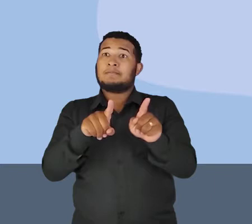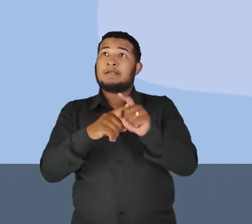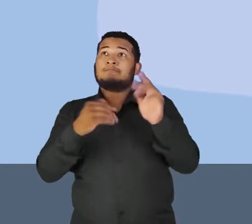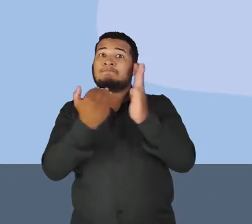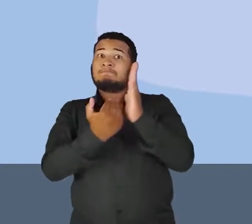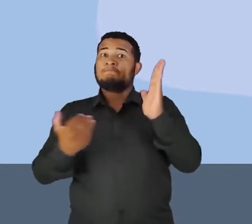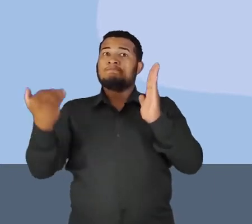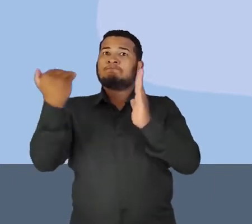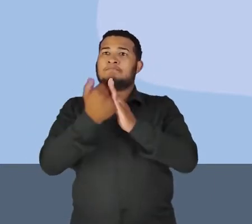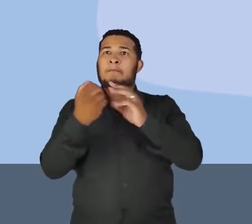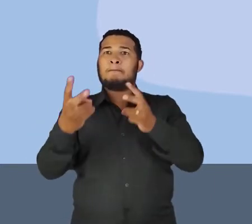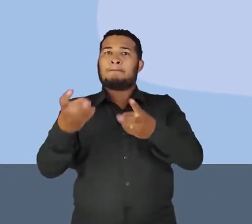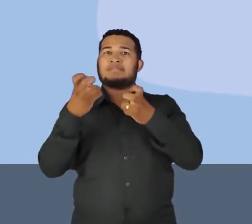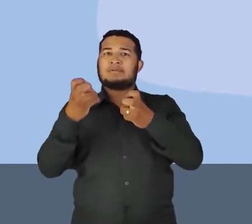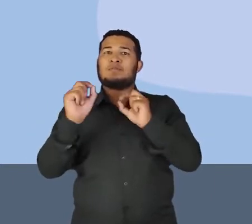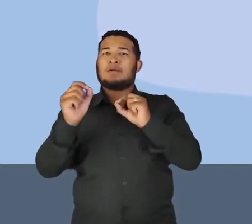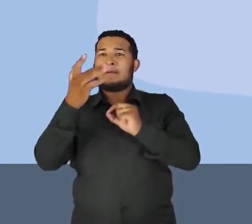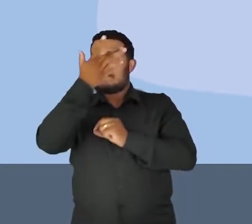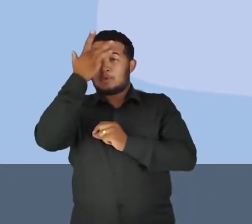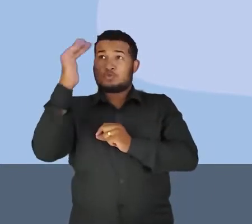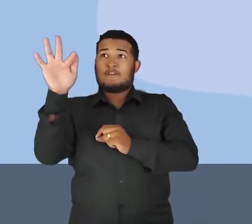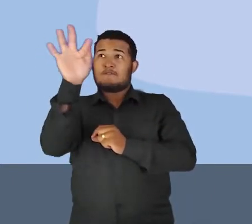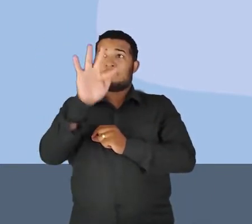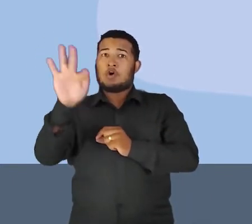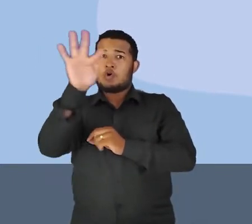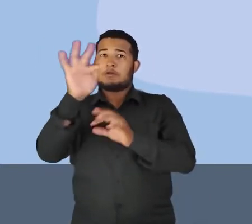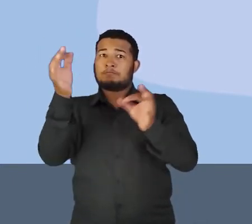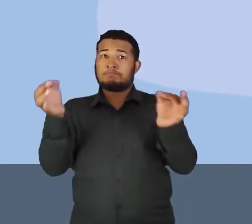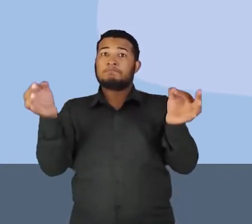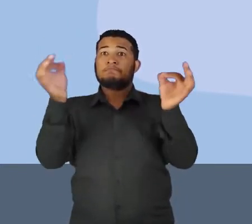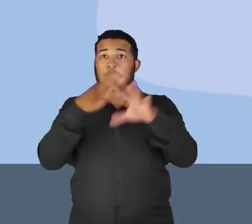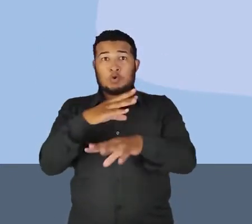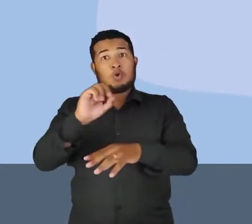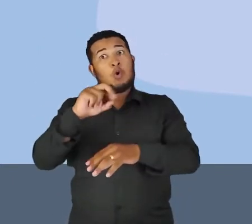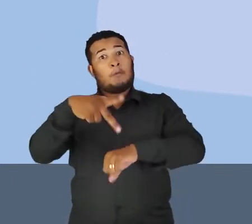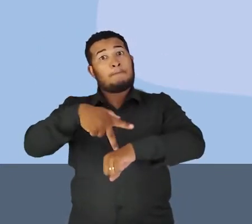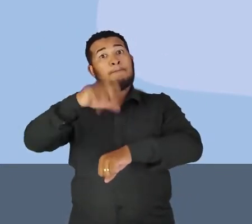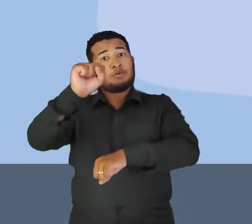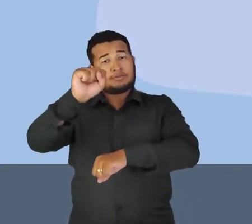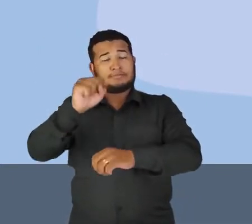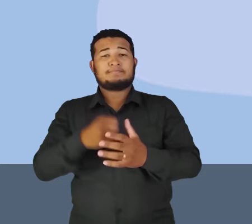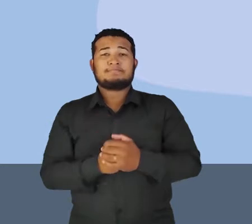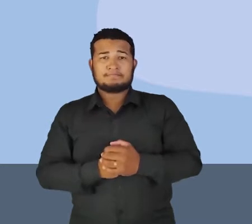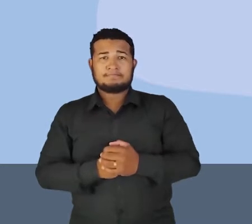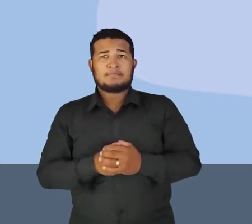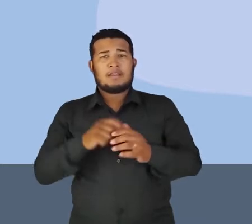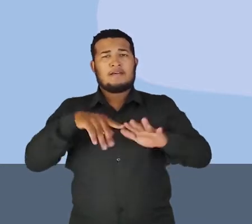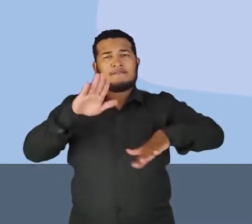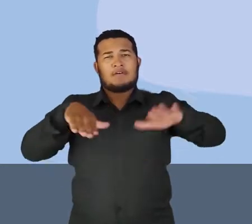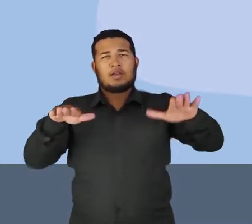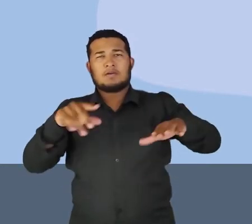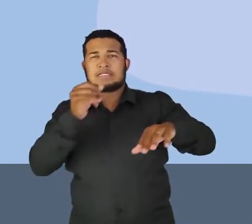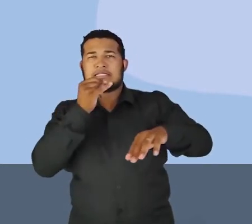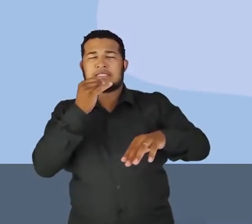gente observa as pessoas com nível superior completo ou uma formação maior, que vai variar de R$